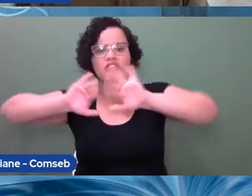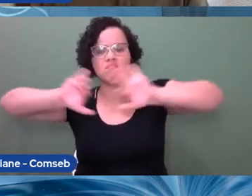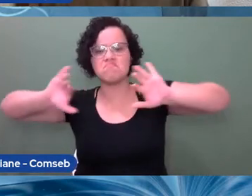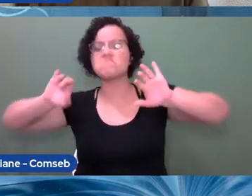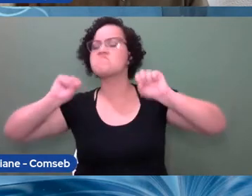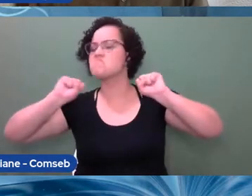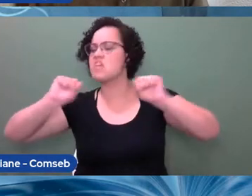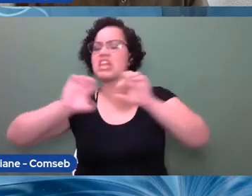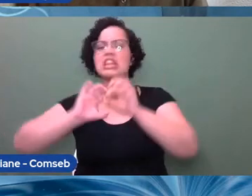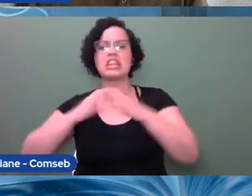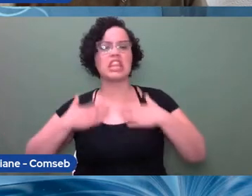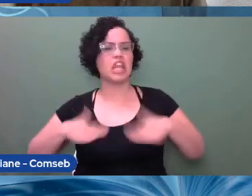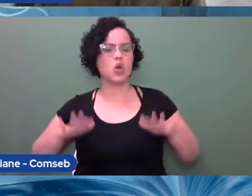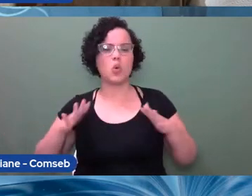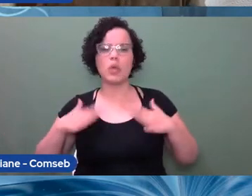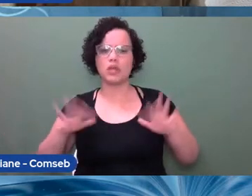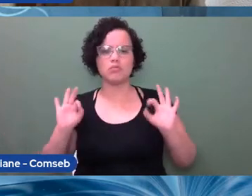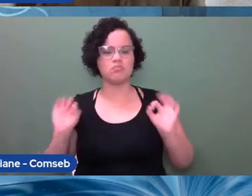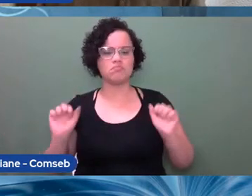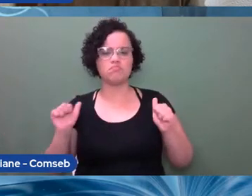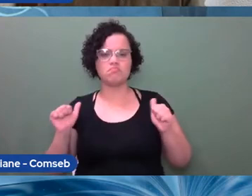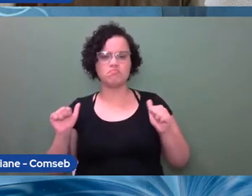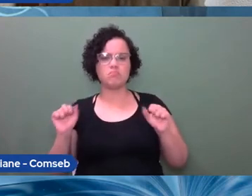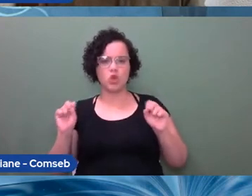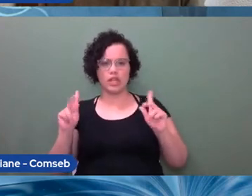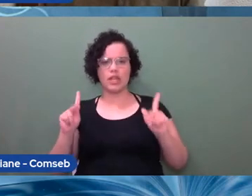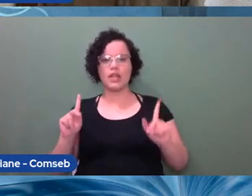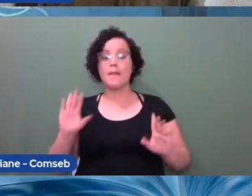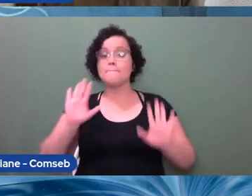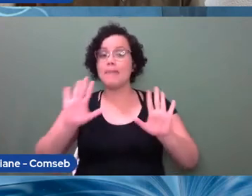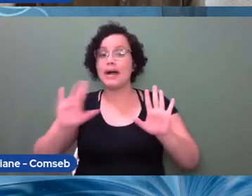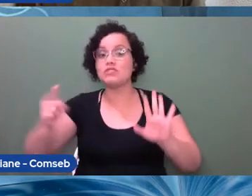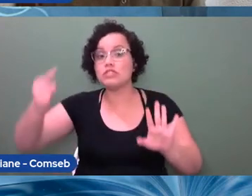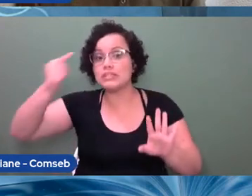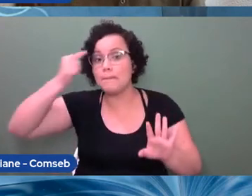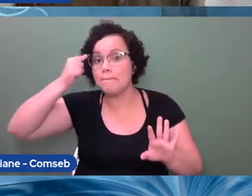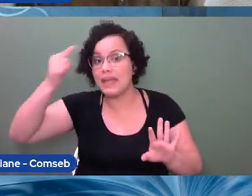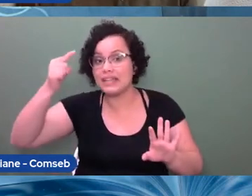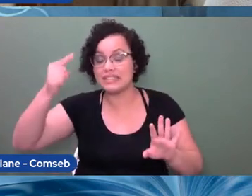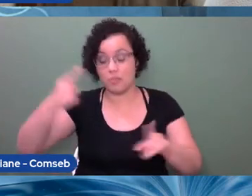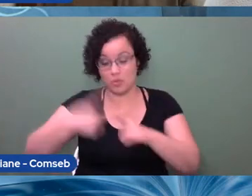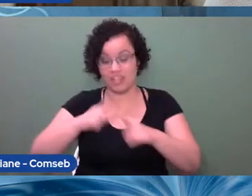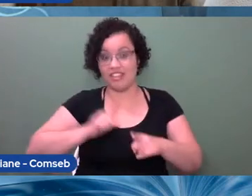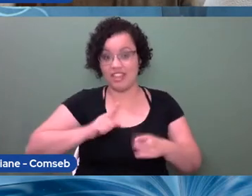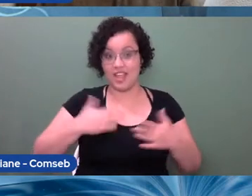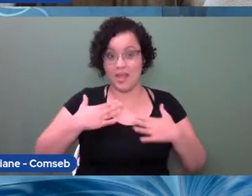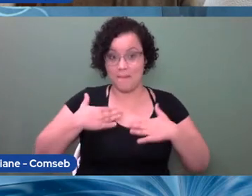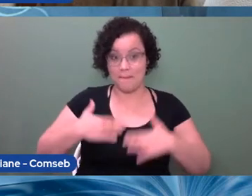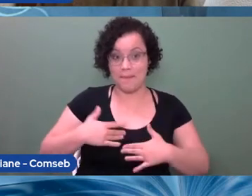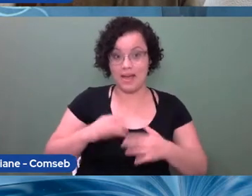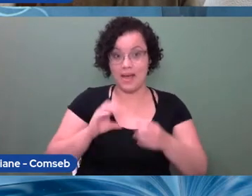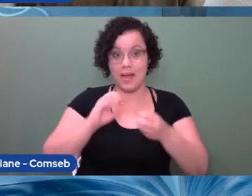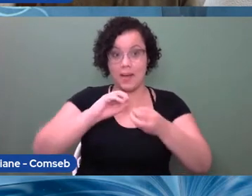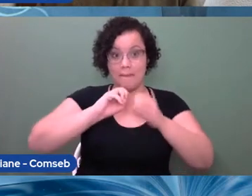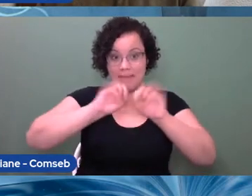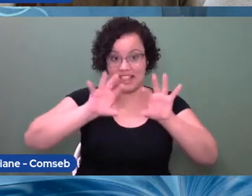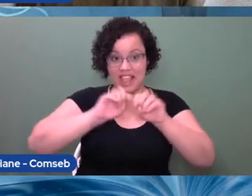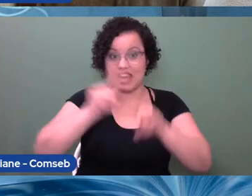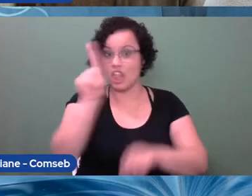disso é o pensamento. A gente pensa, não tem nada a ver com matéria. Você pensa, não é por causa de matéria, não tem nada a ver com matéria. O pensamento é um atributo do